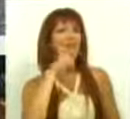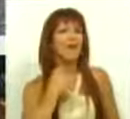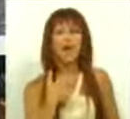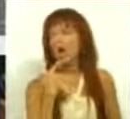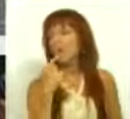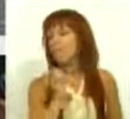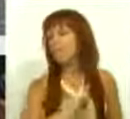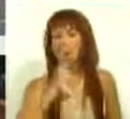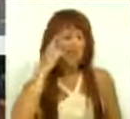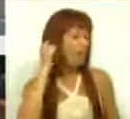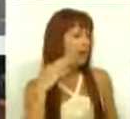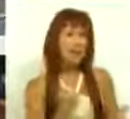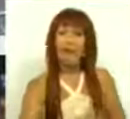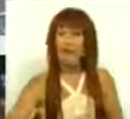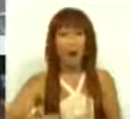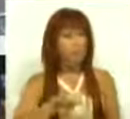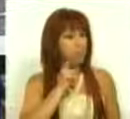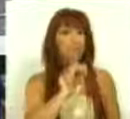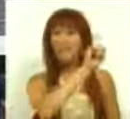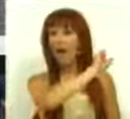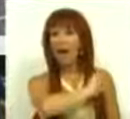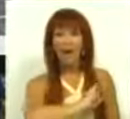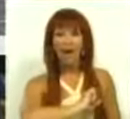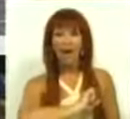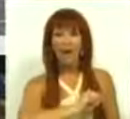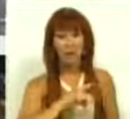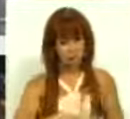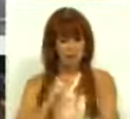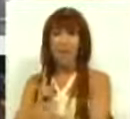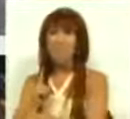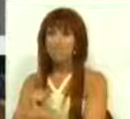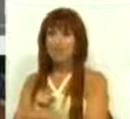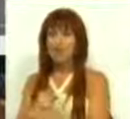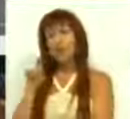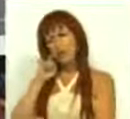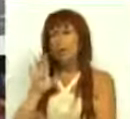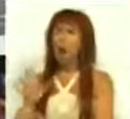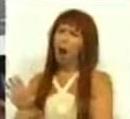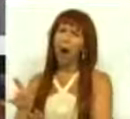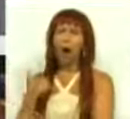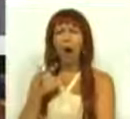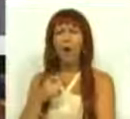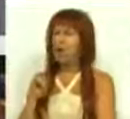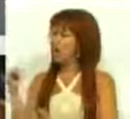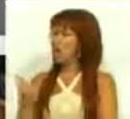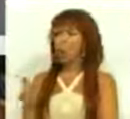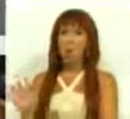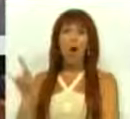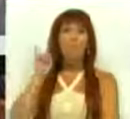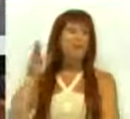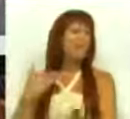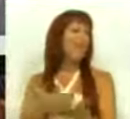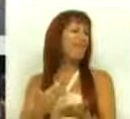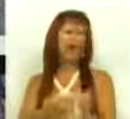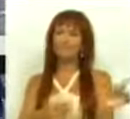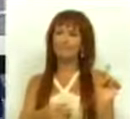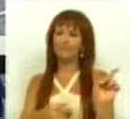que não pode ser criminalizado o enriquecimento ilícito, em simultâneo, defendem que não se deve